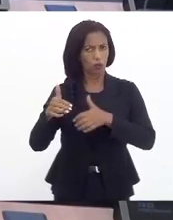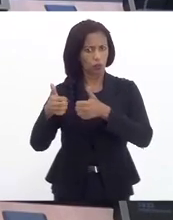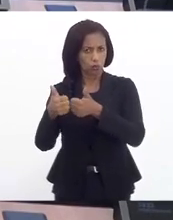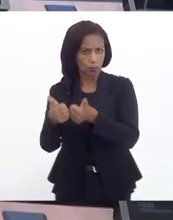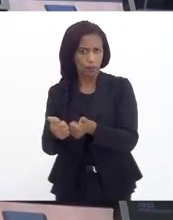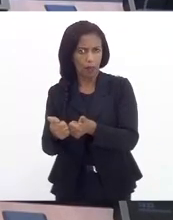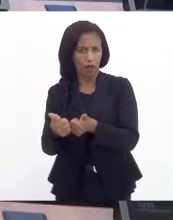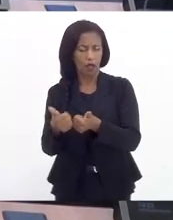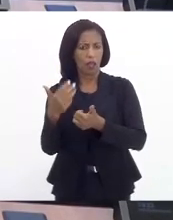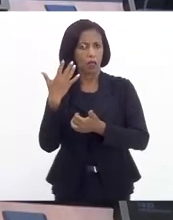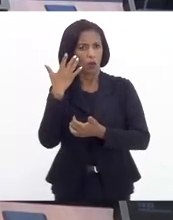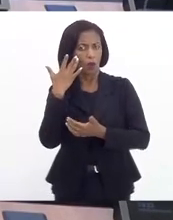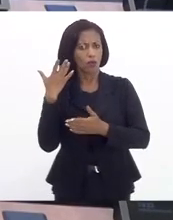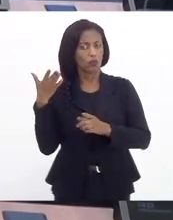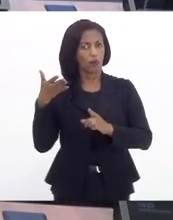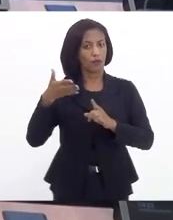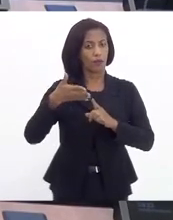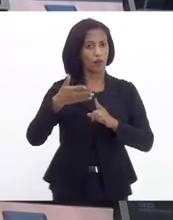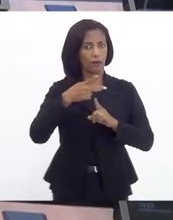na questão da Previdência agora.